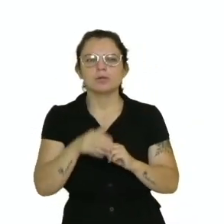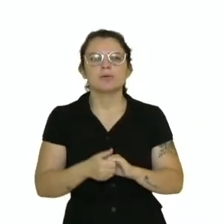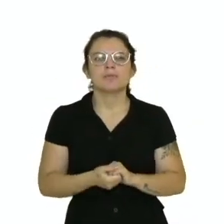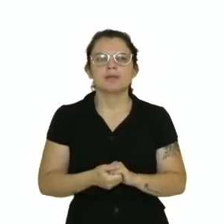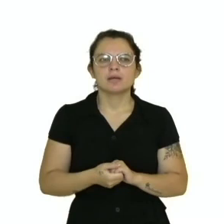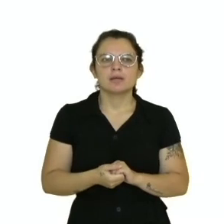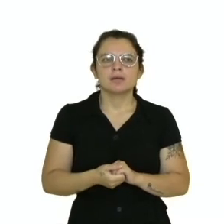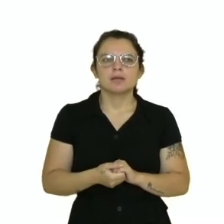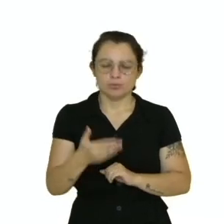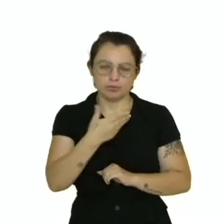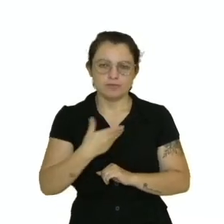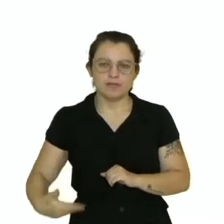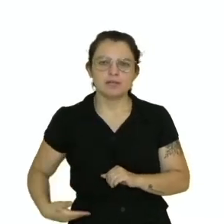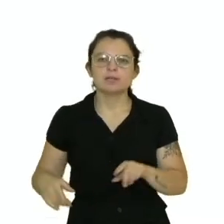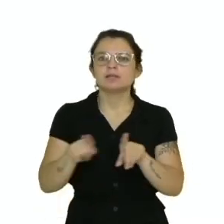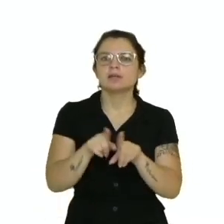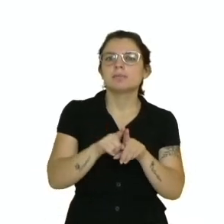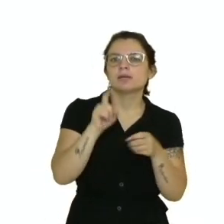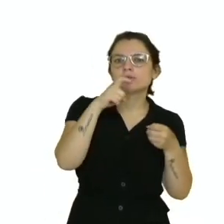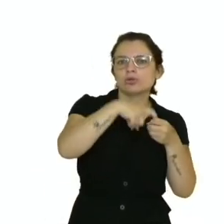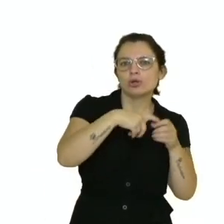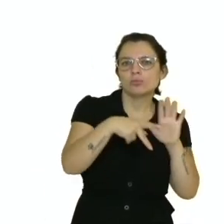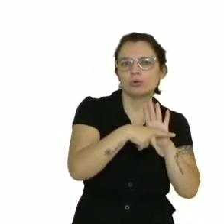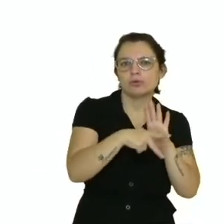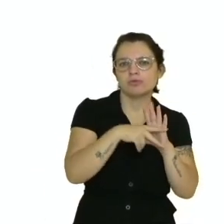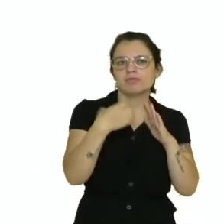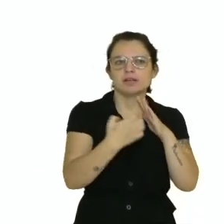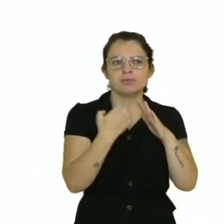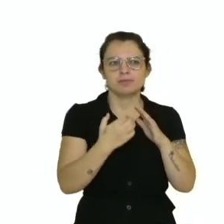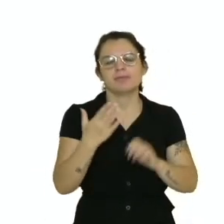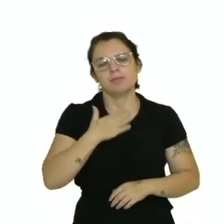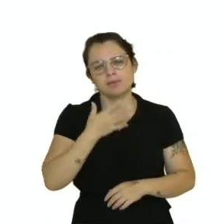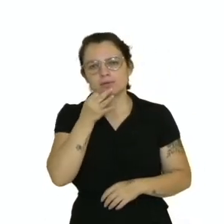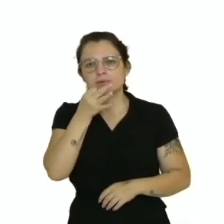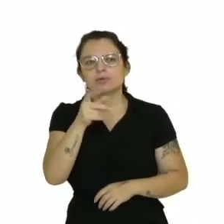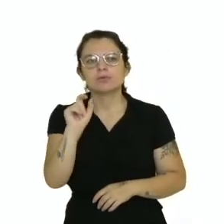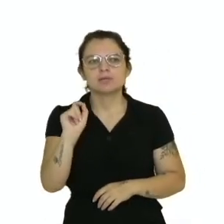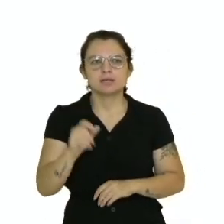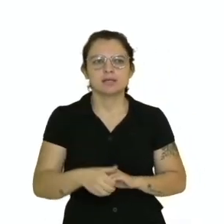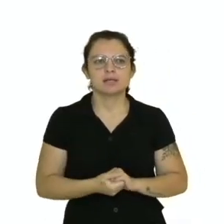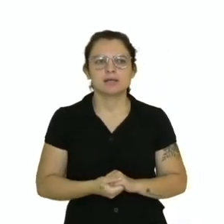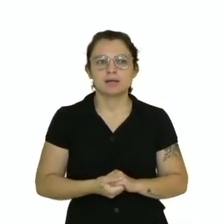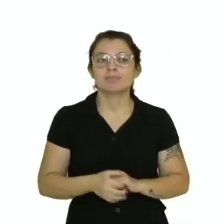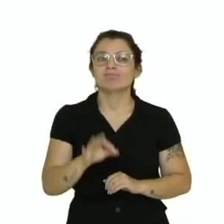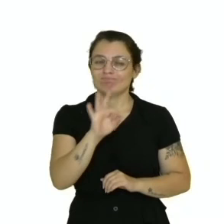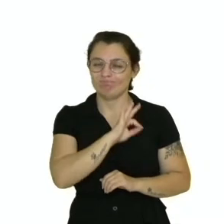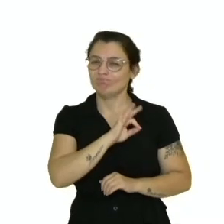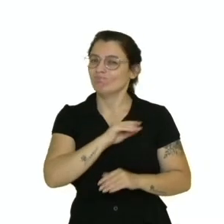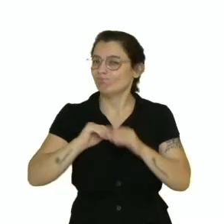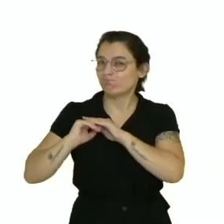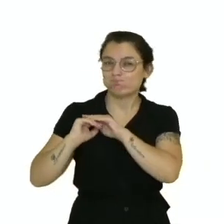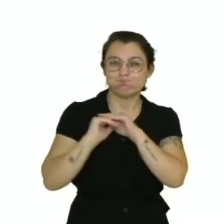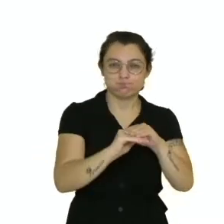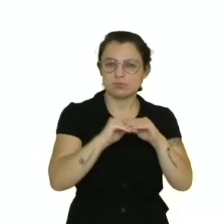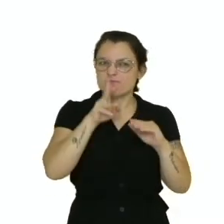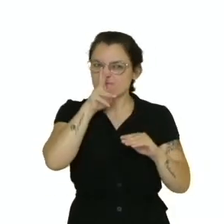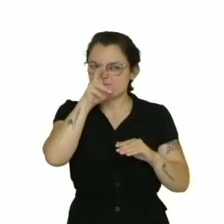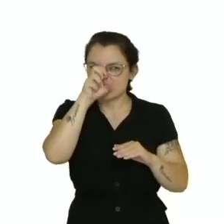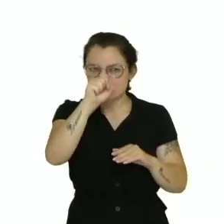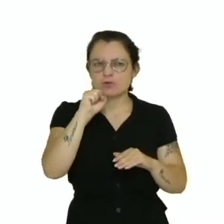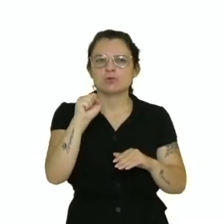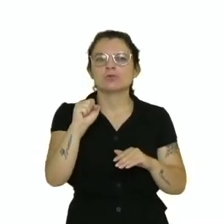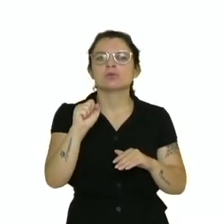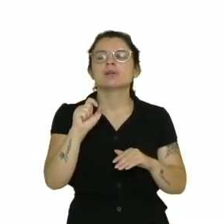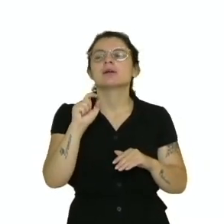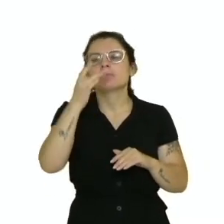de fábricas à greve geral de 1917. Minha sugestão de resposta está aqui. A polícia reprimiu violentamente os grevistas,